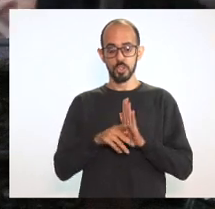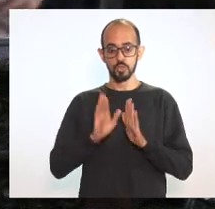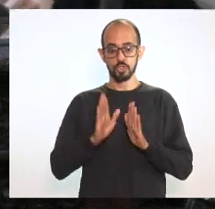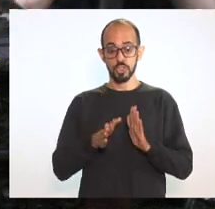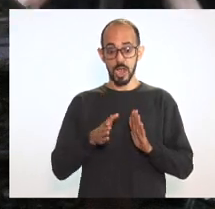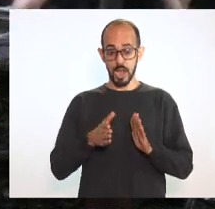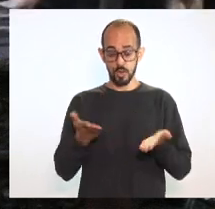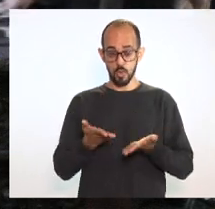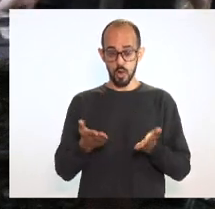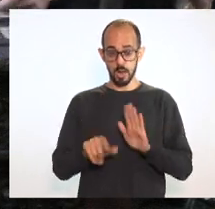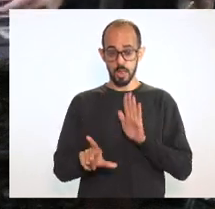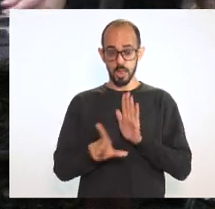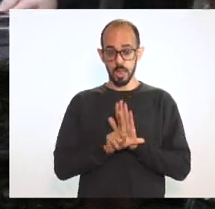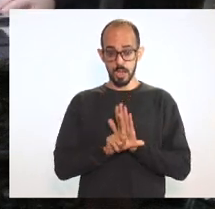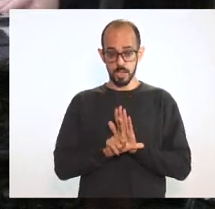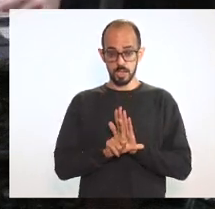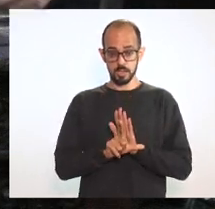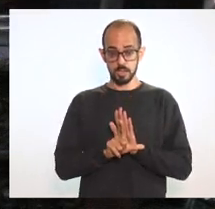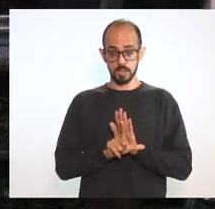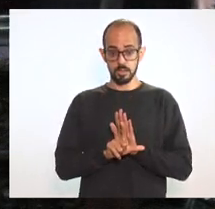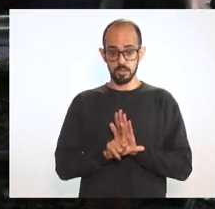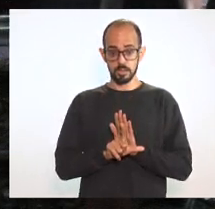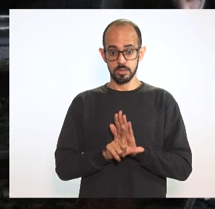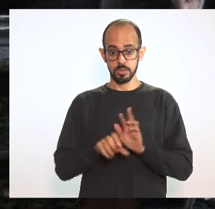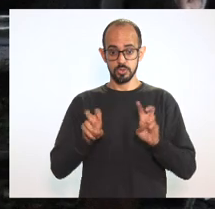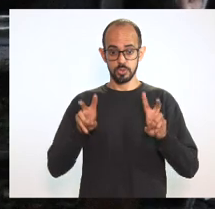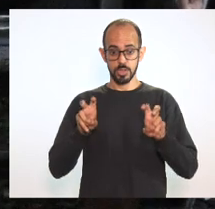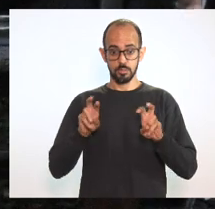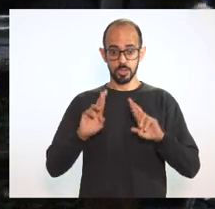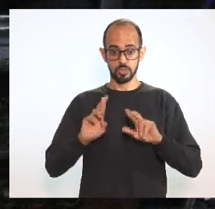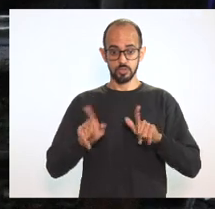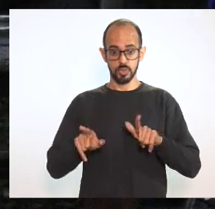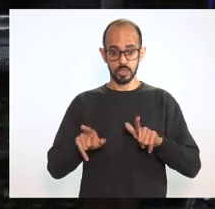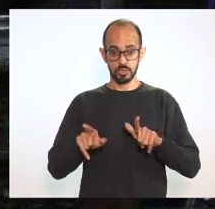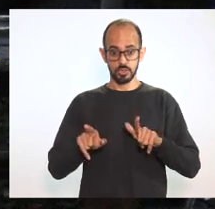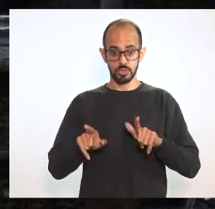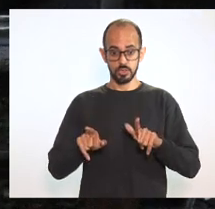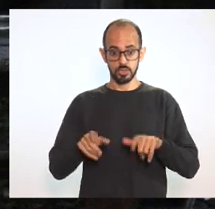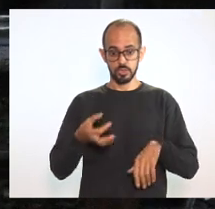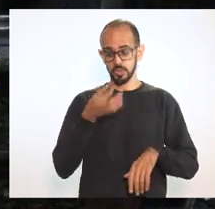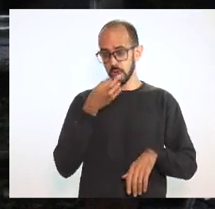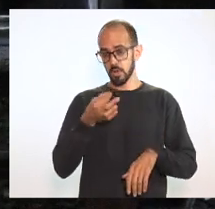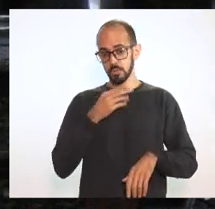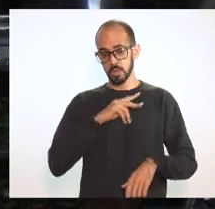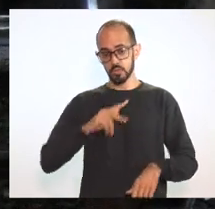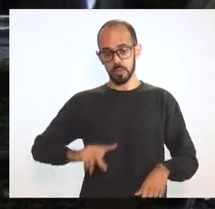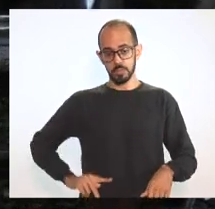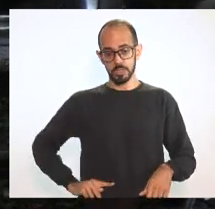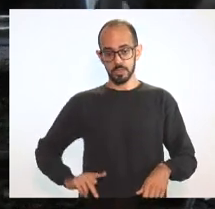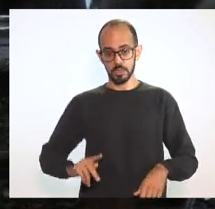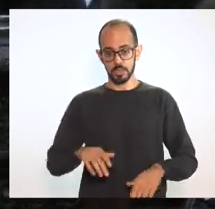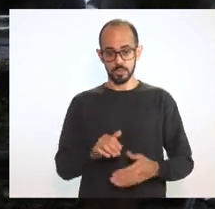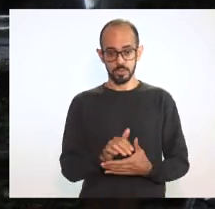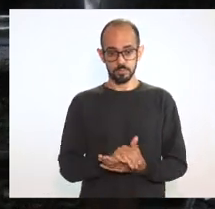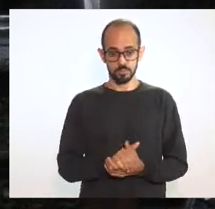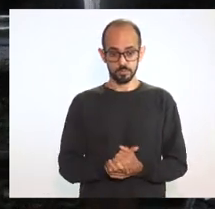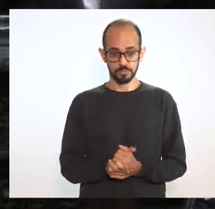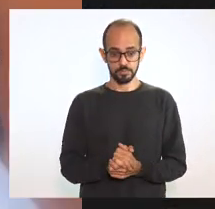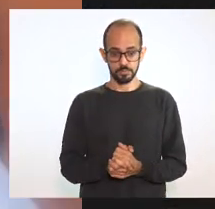lei, trata de tema diferente, opinião da presidência. Então, obrigado,